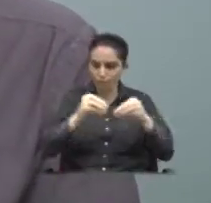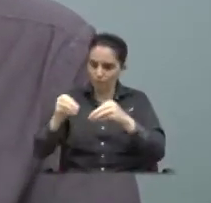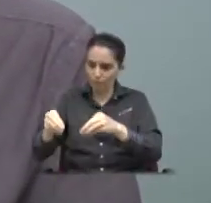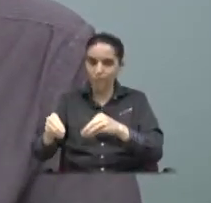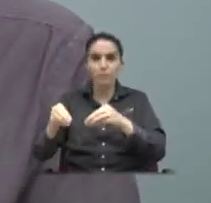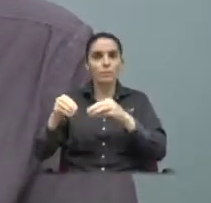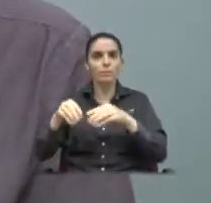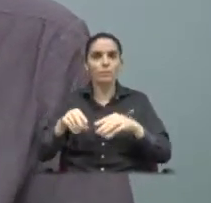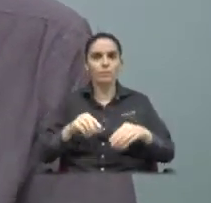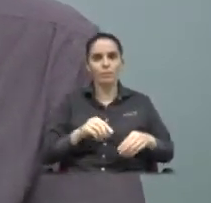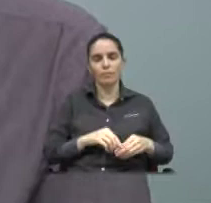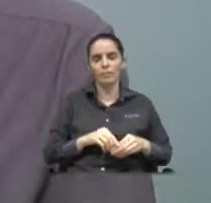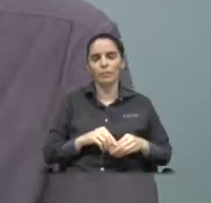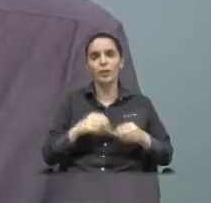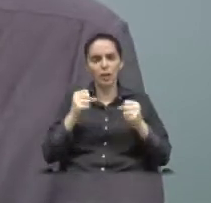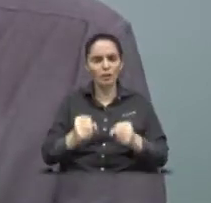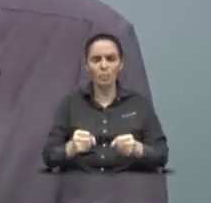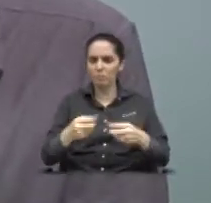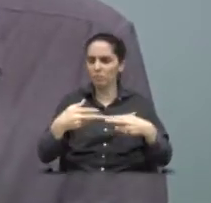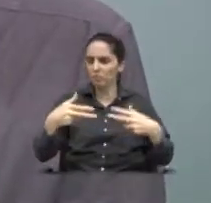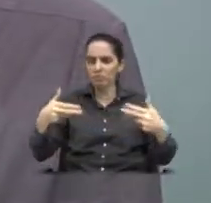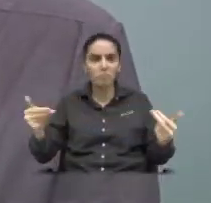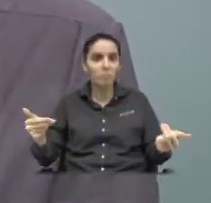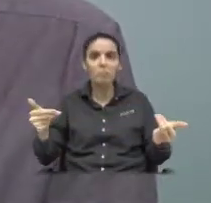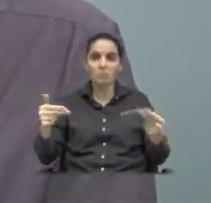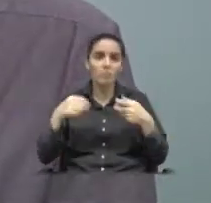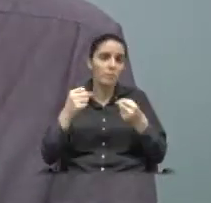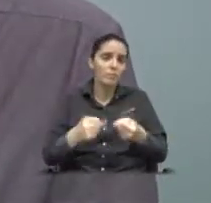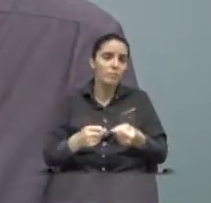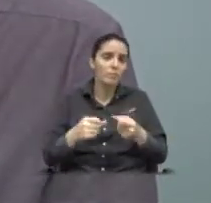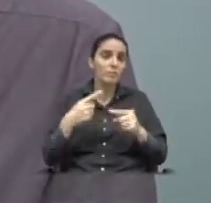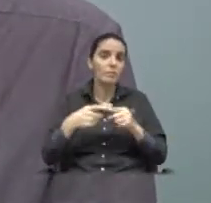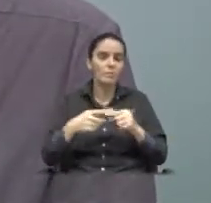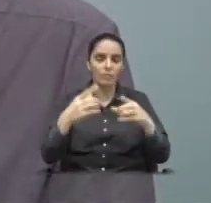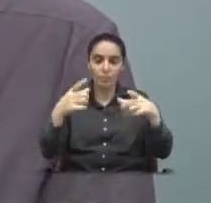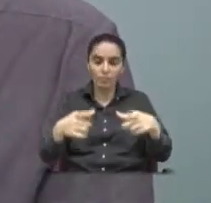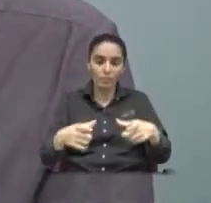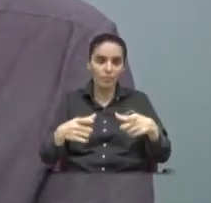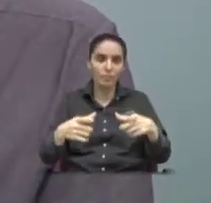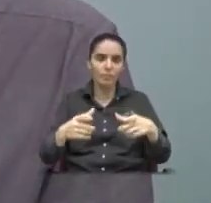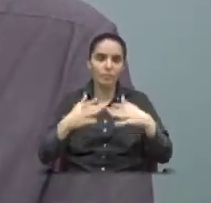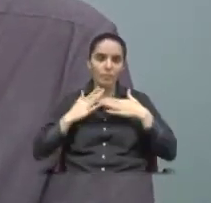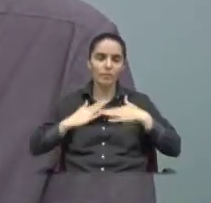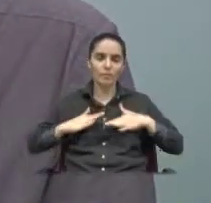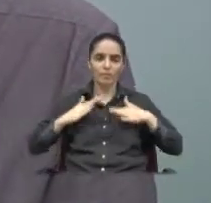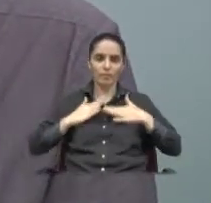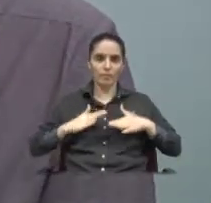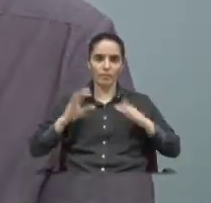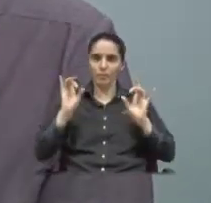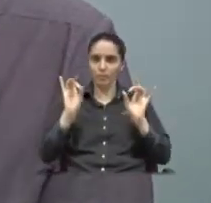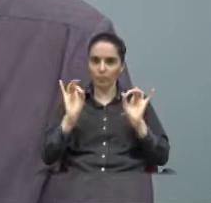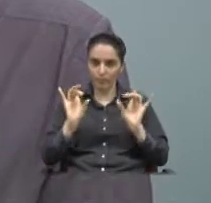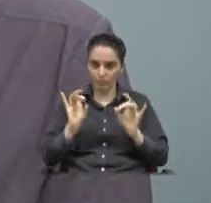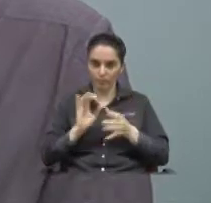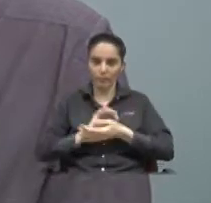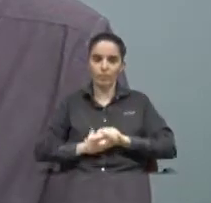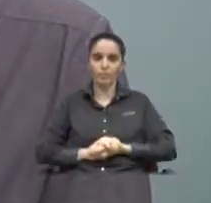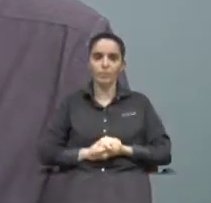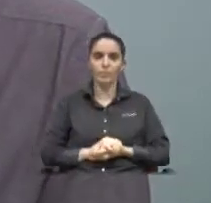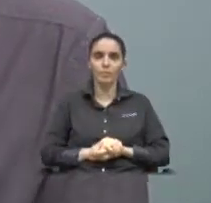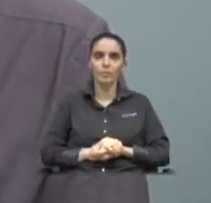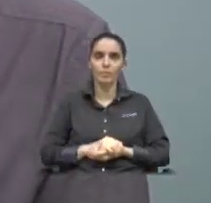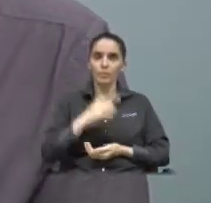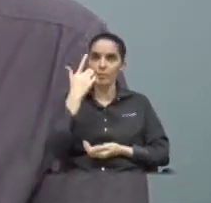daquele local, que às vezes tem pessoas que gostam daquele local, porque é um local tranquilo, mas é só para esse ajuste. Então,